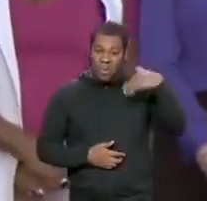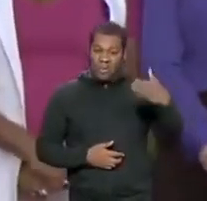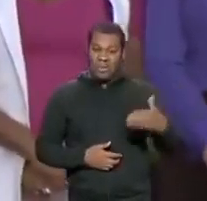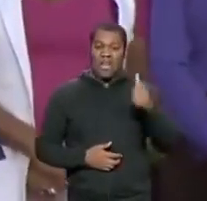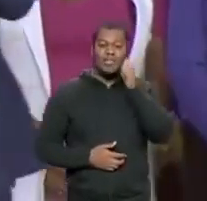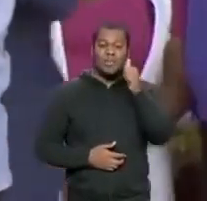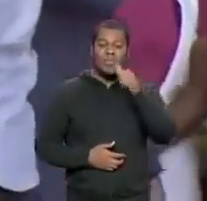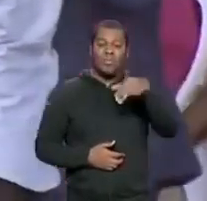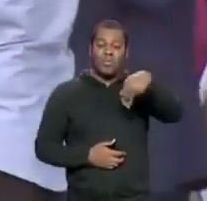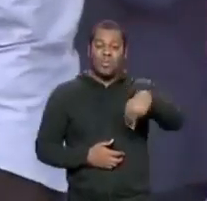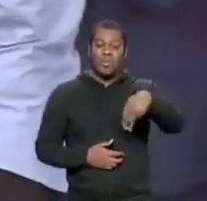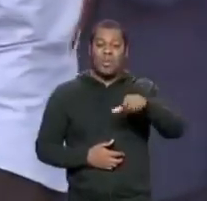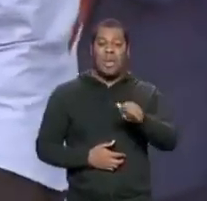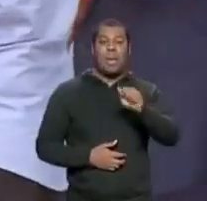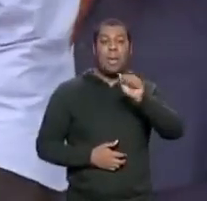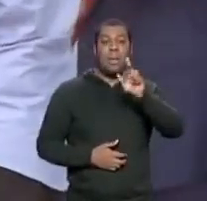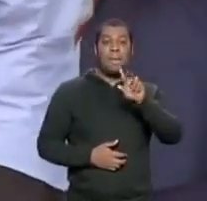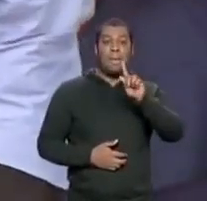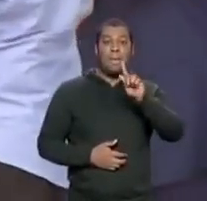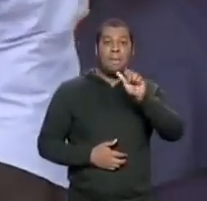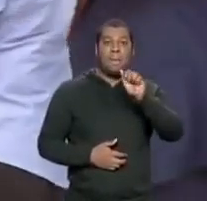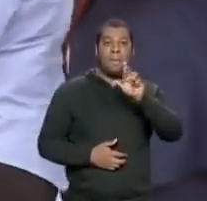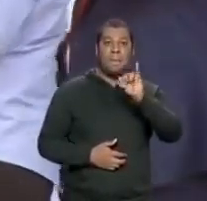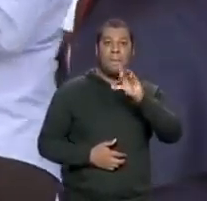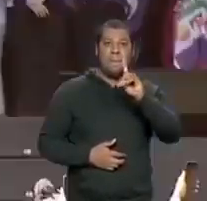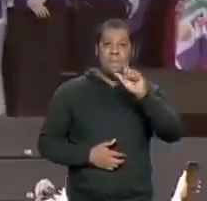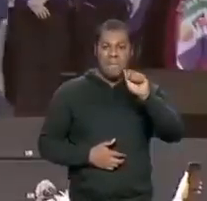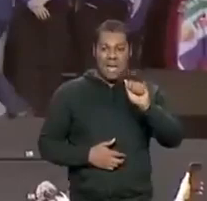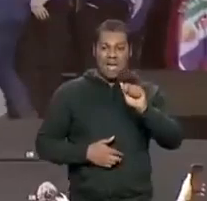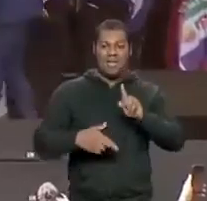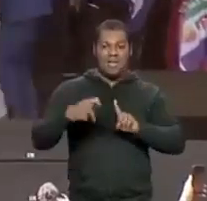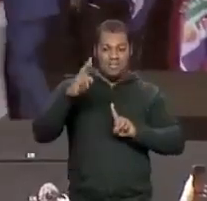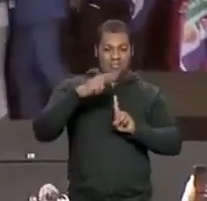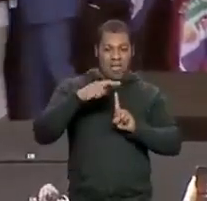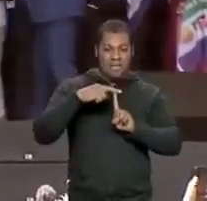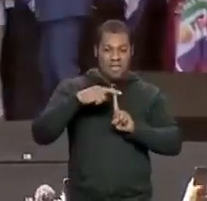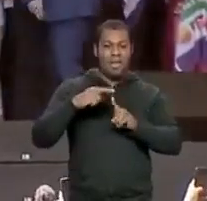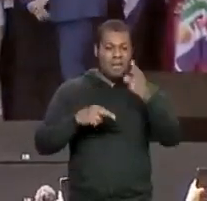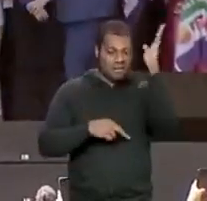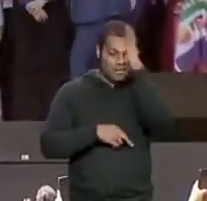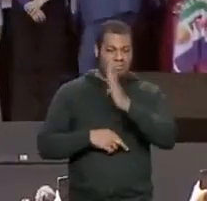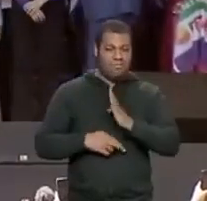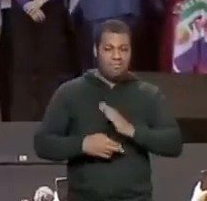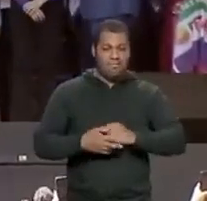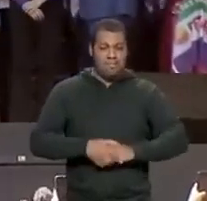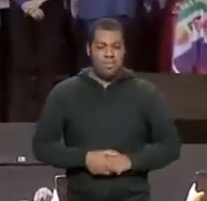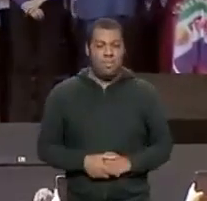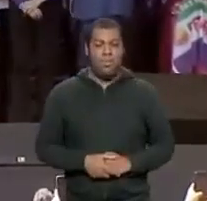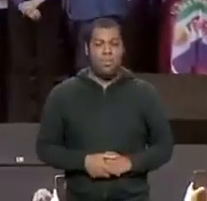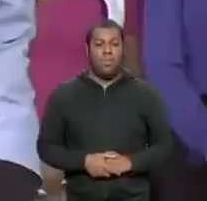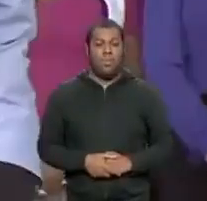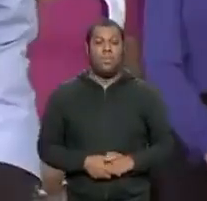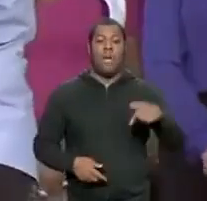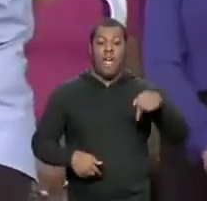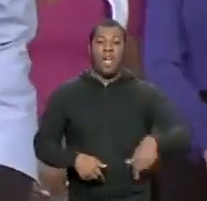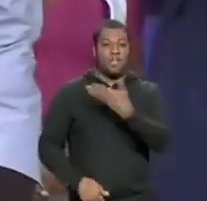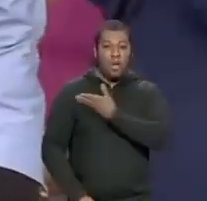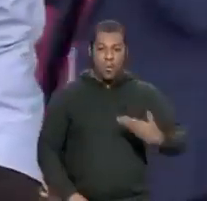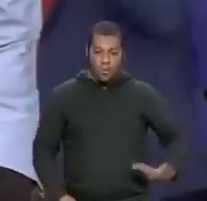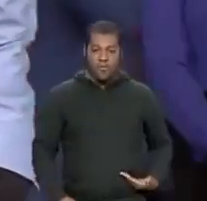Margarida, que foi hoje transformada em herói nacional, eu quero que a gente saiba do seguinte, Mazé, esse